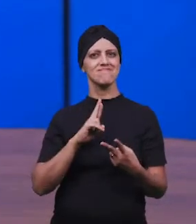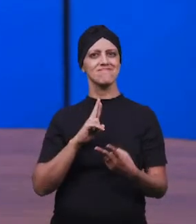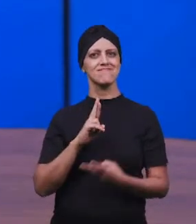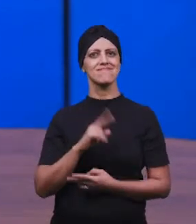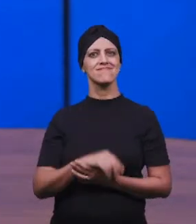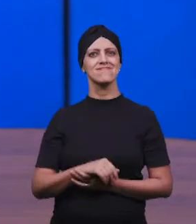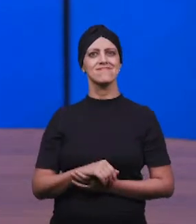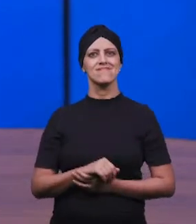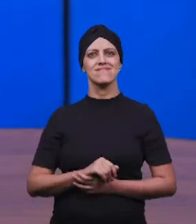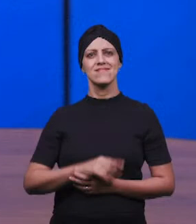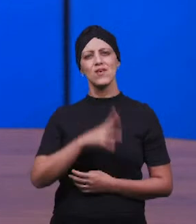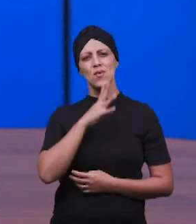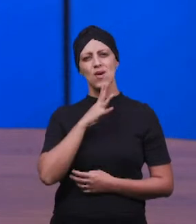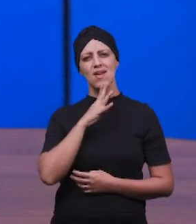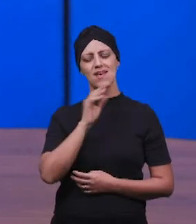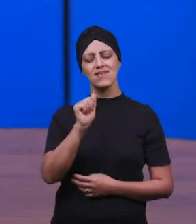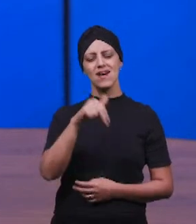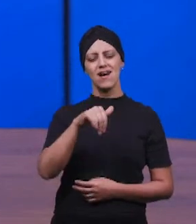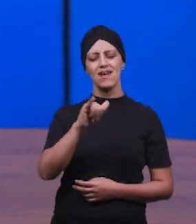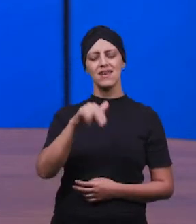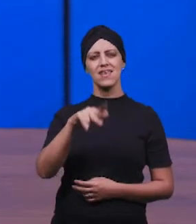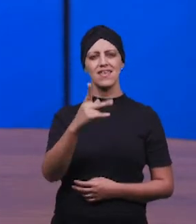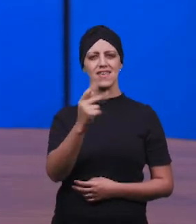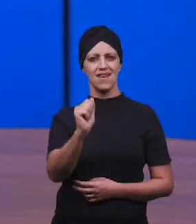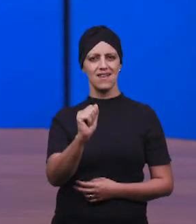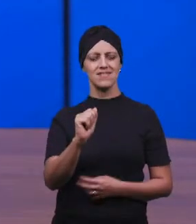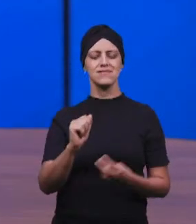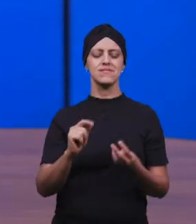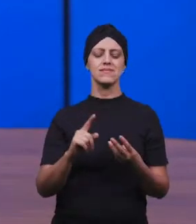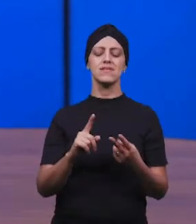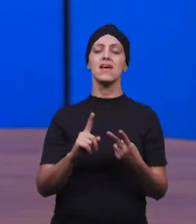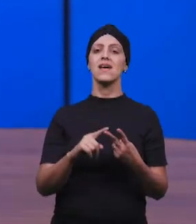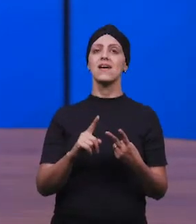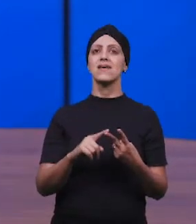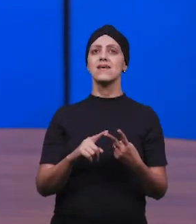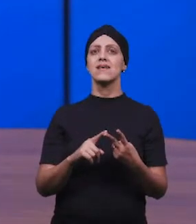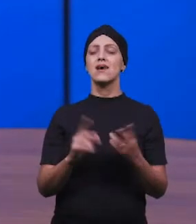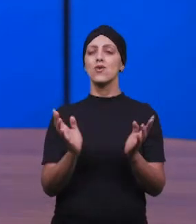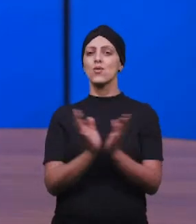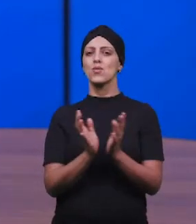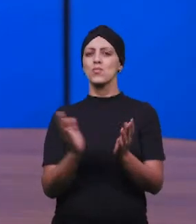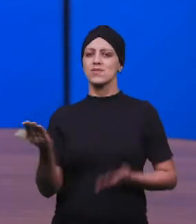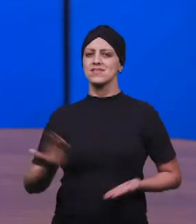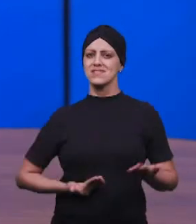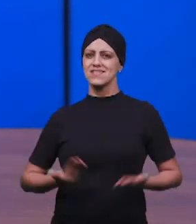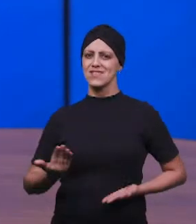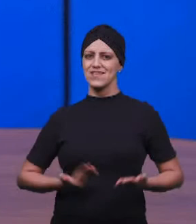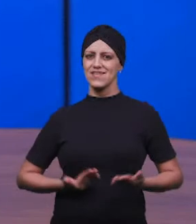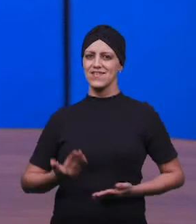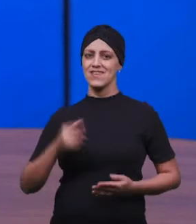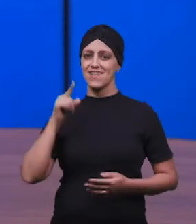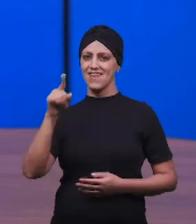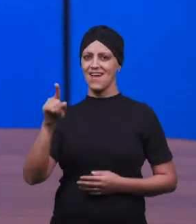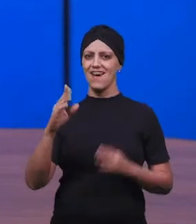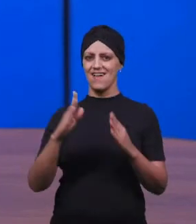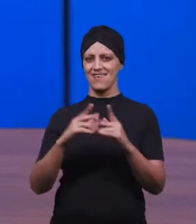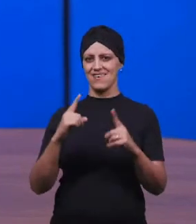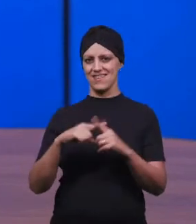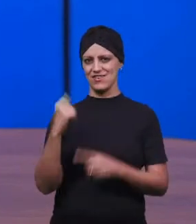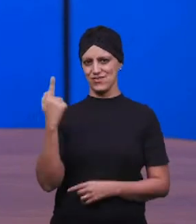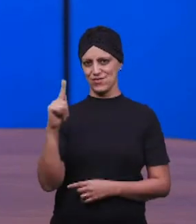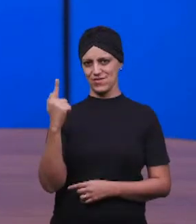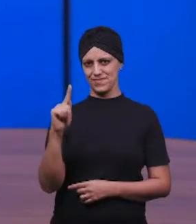que nós conhecemos muito como Aninha, né, quando estava aqui conosco em Vitória. E ela é do grupo de senhoras da igreja lá em Crixás, lá